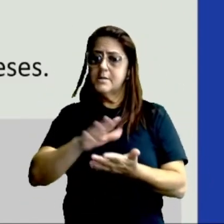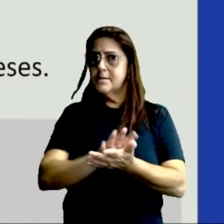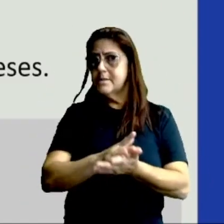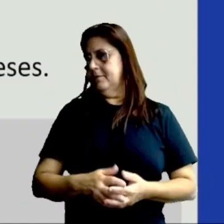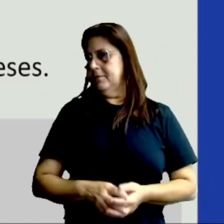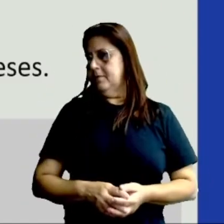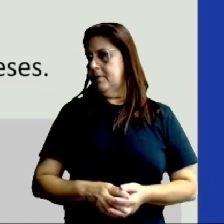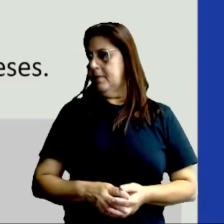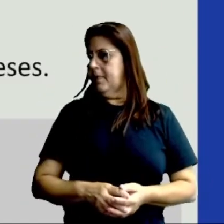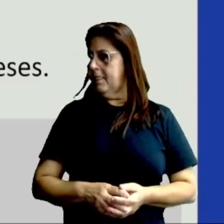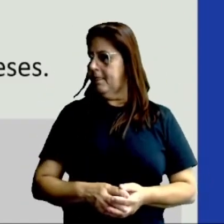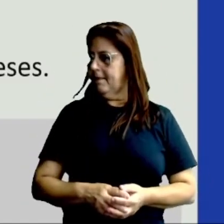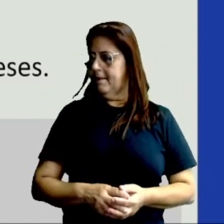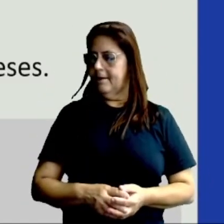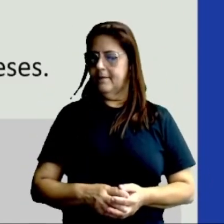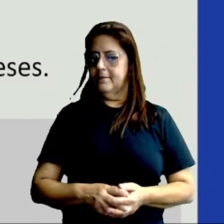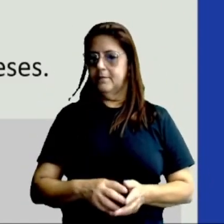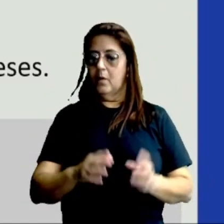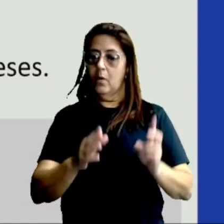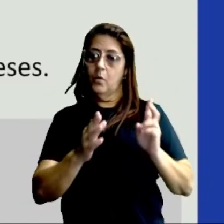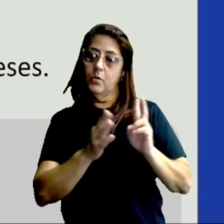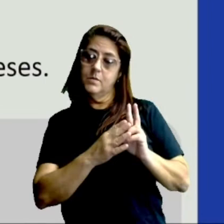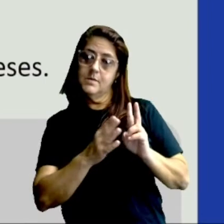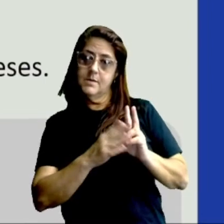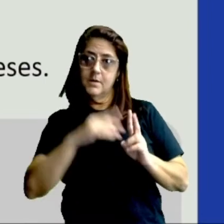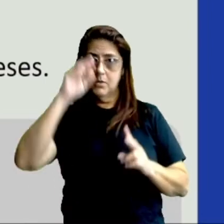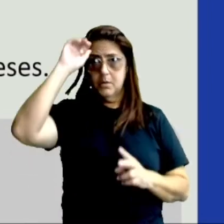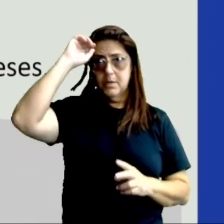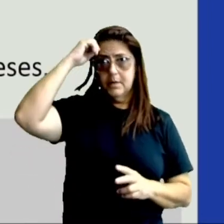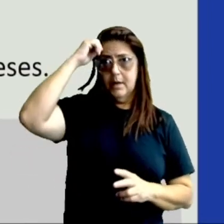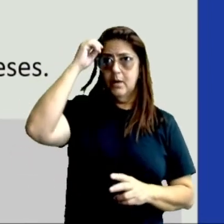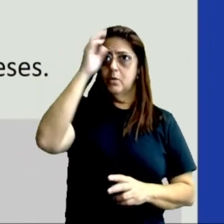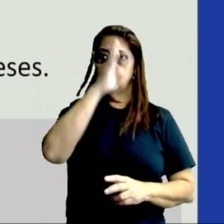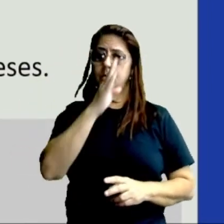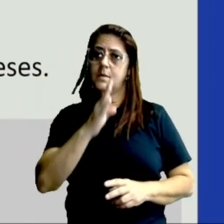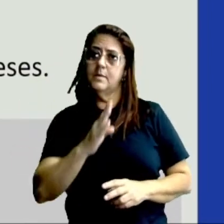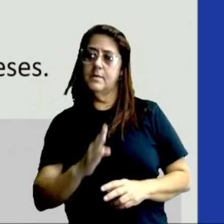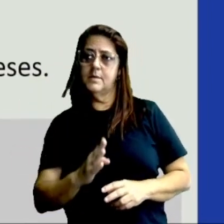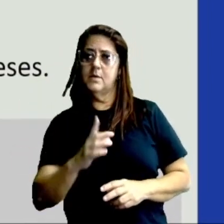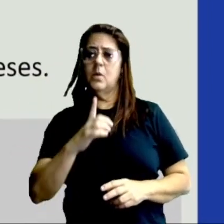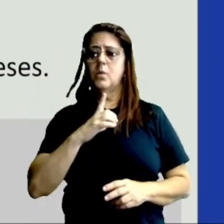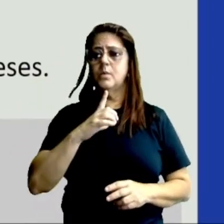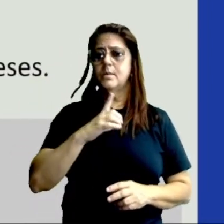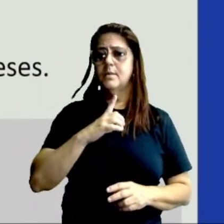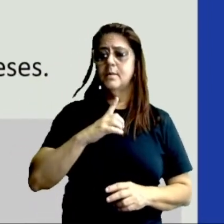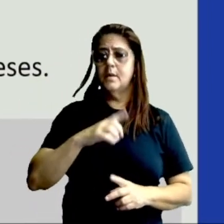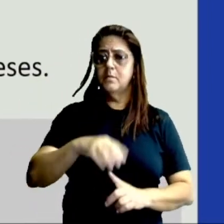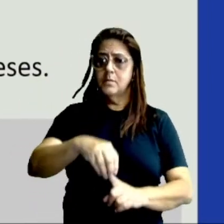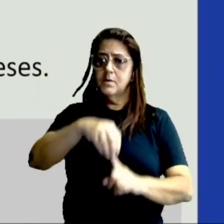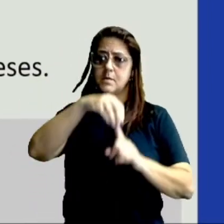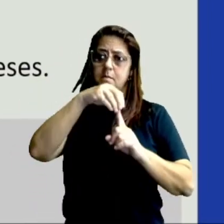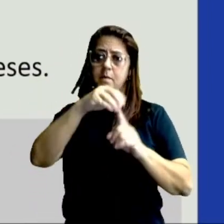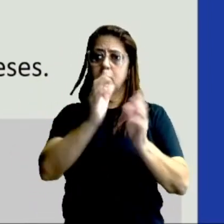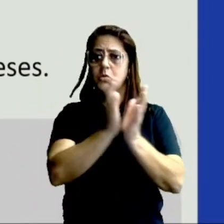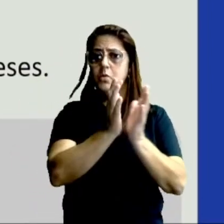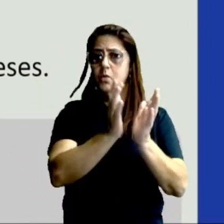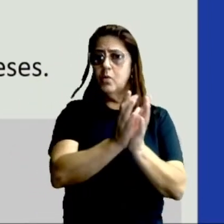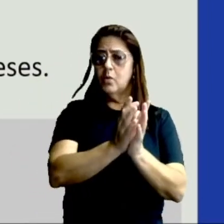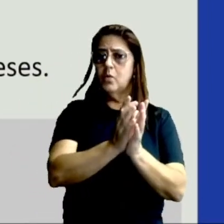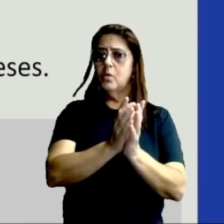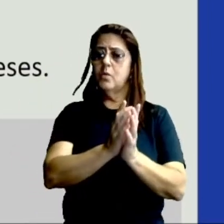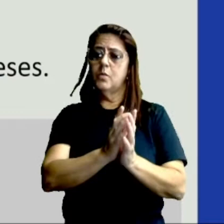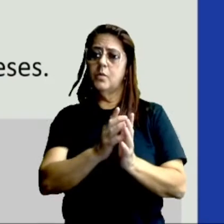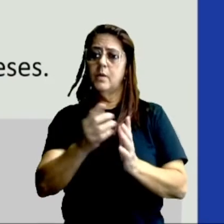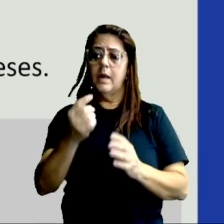bom então além dos indígenas e dos negros e negras aqui no Brasil nós temos os principais grupos de imigrantes